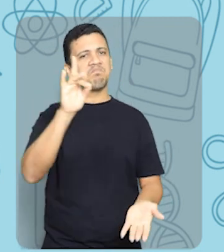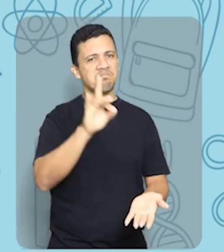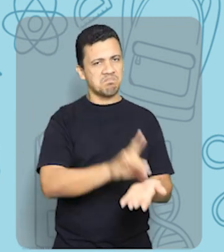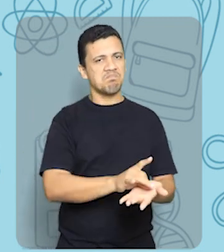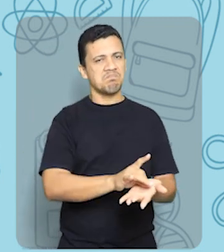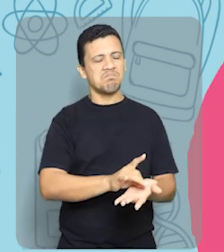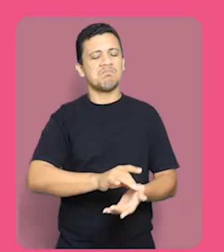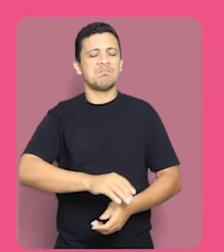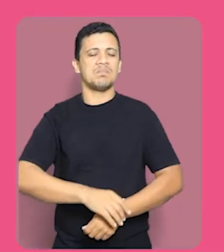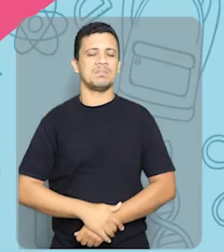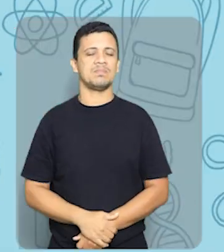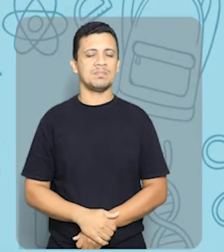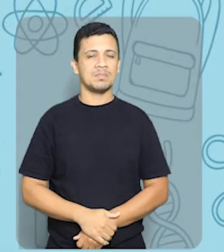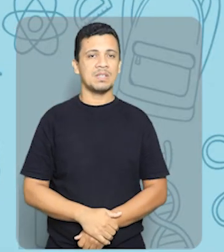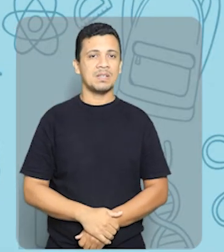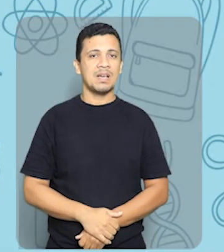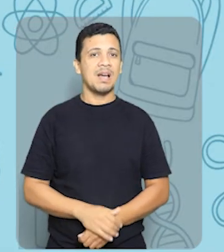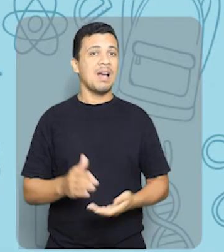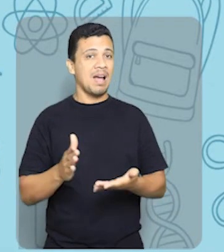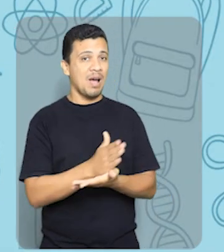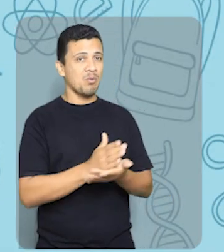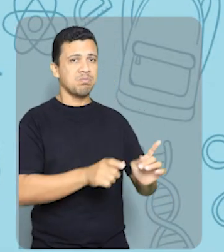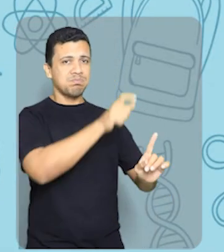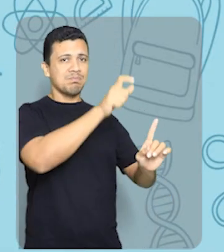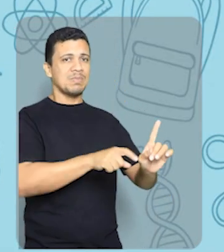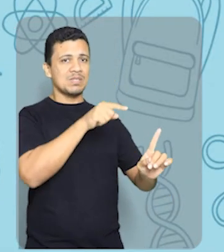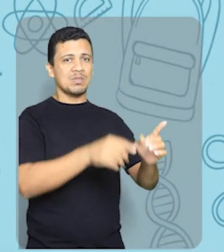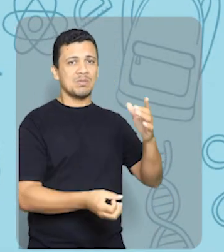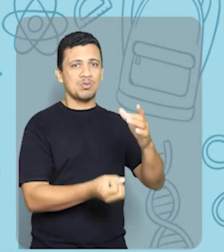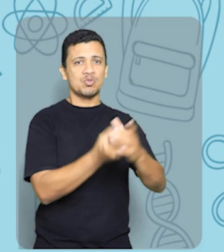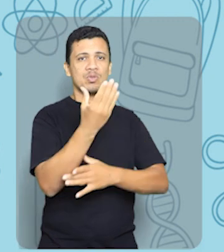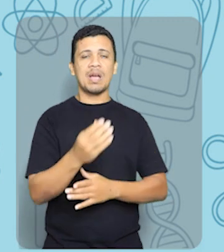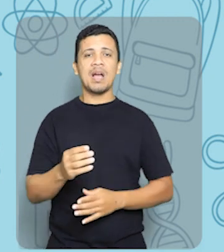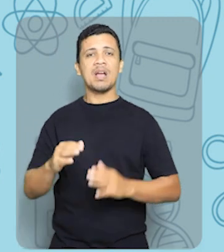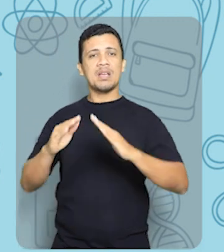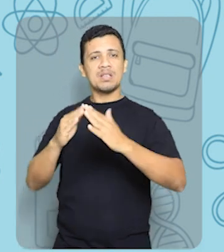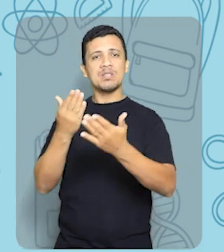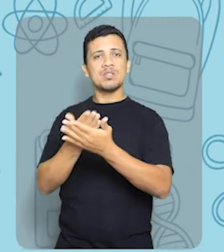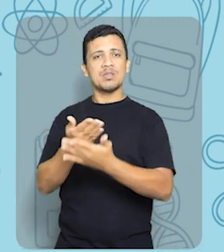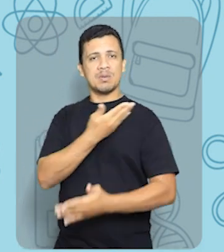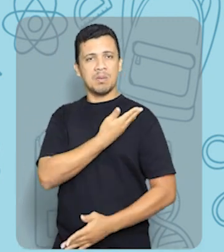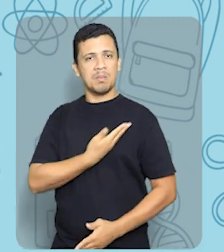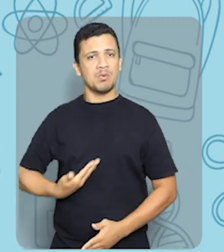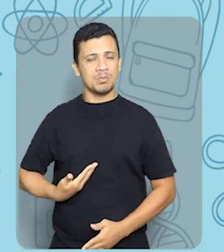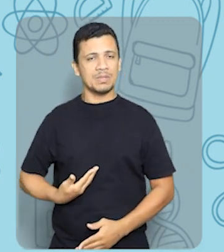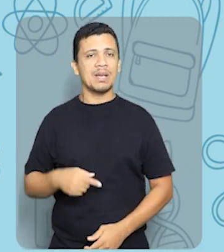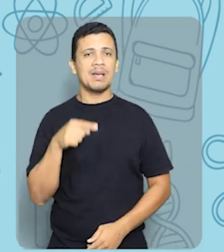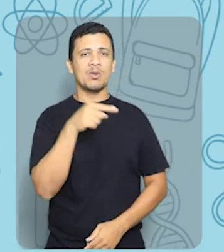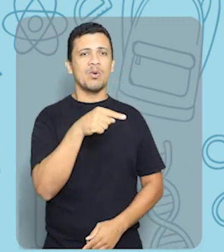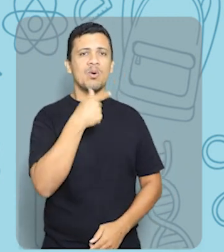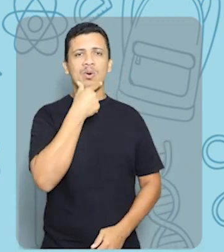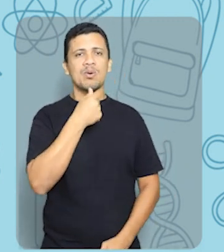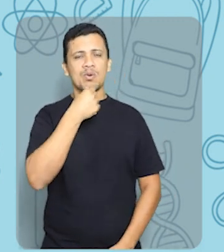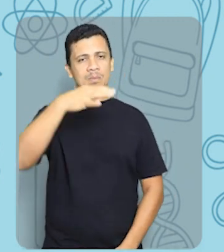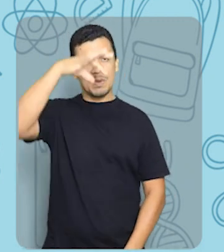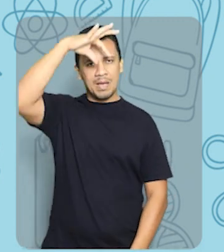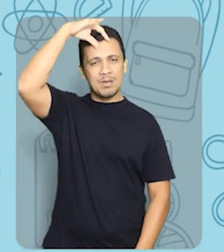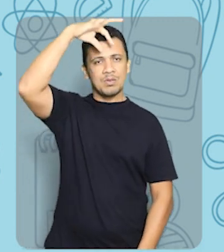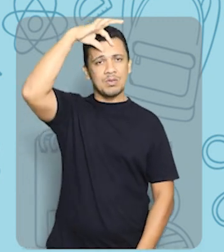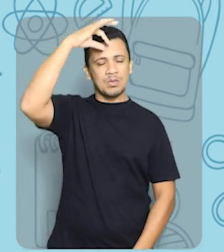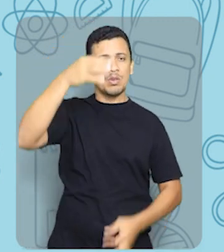mais. Personagem central na criação da escola pública do Brasil, Anísio Teixeira foi